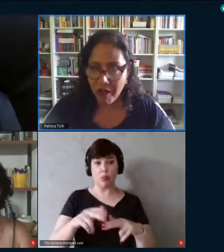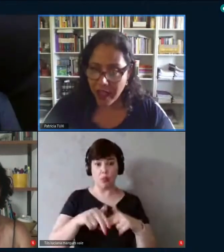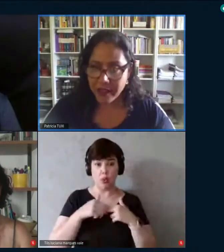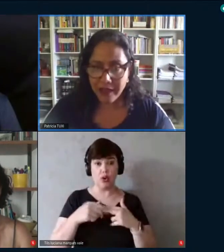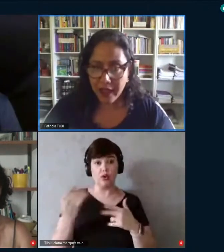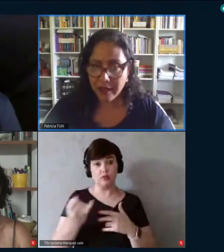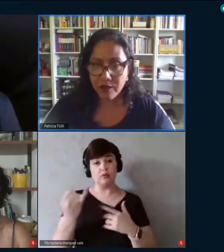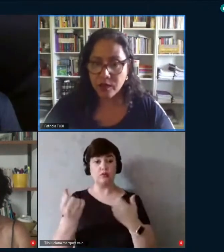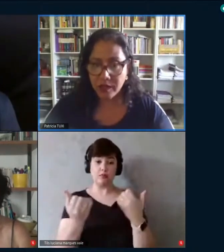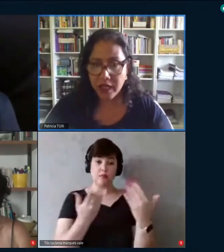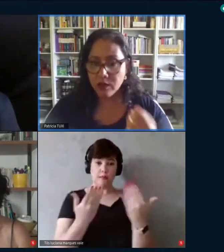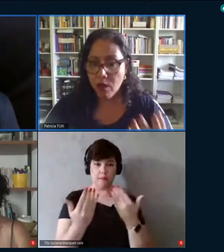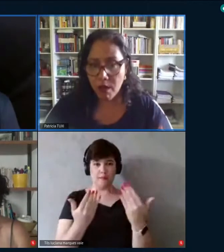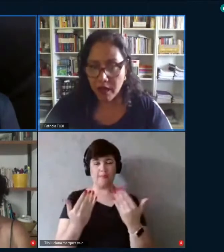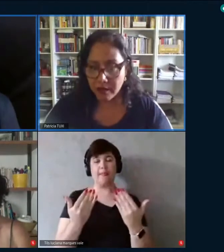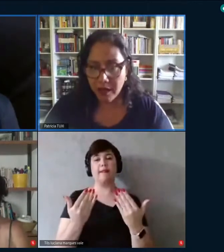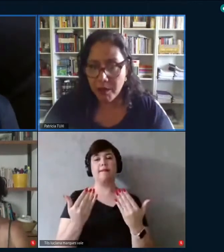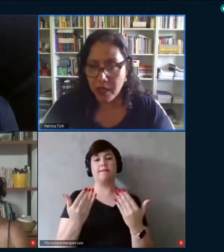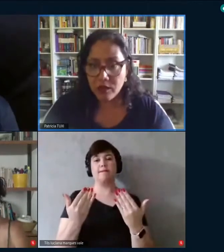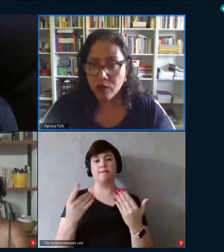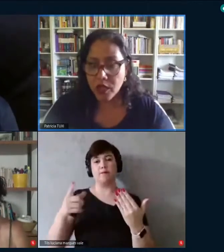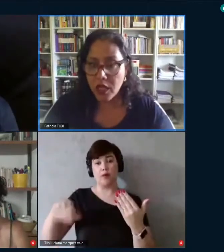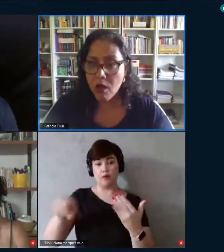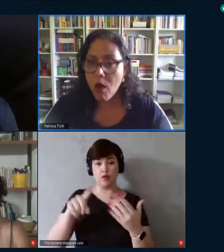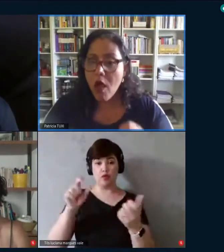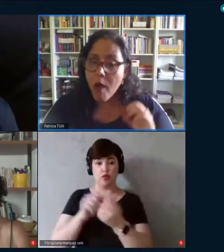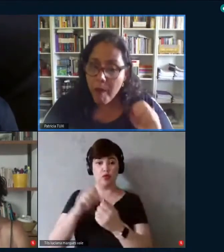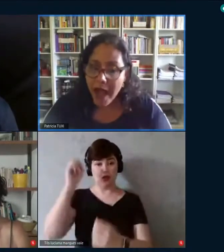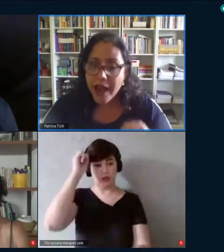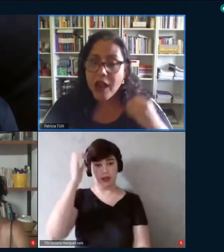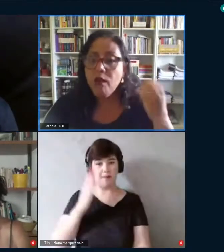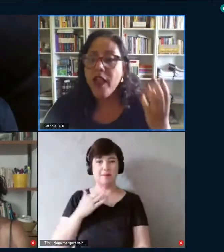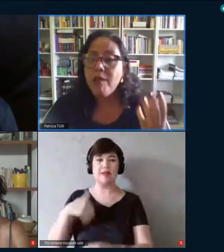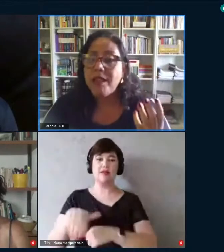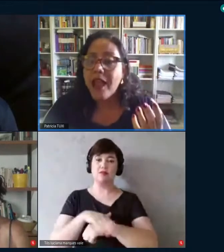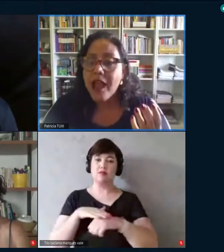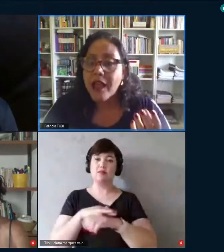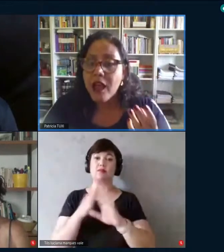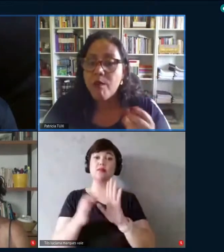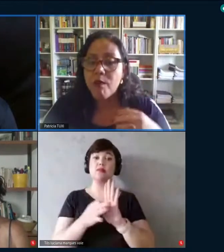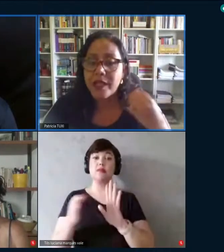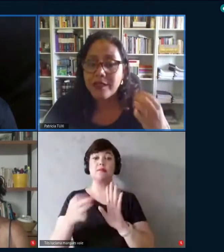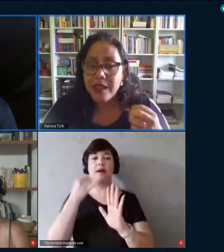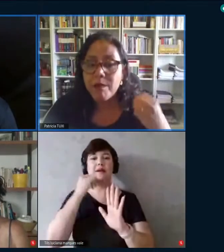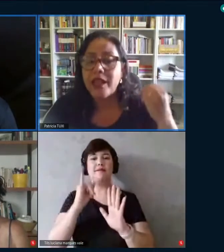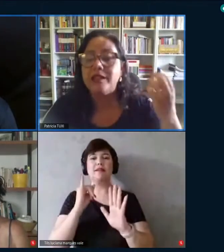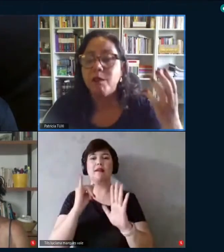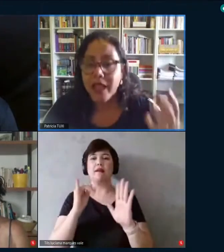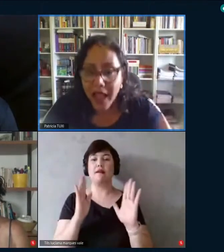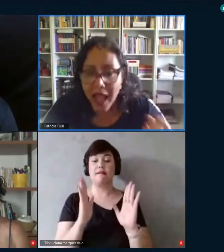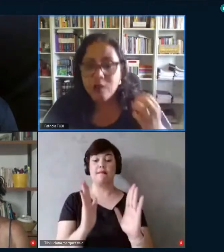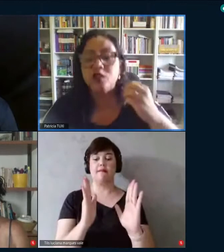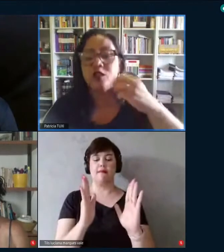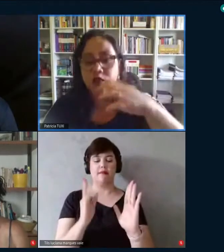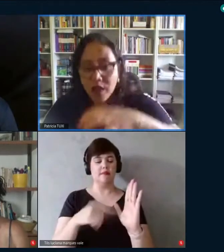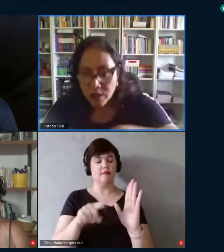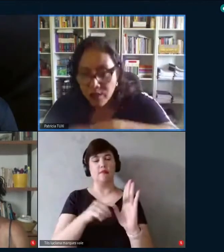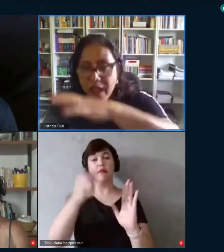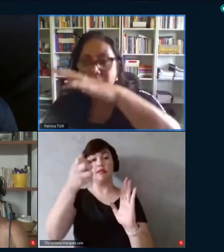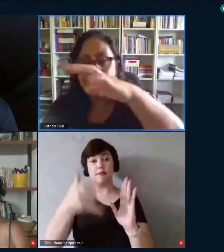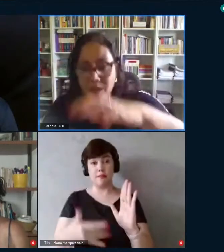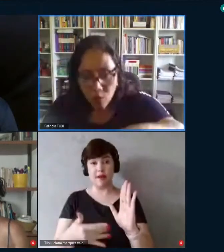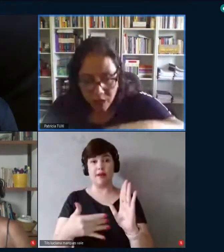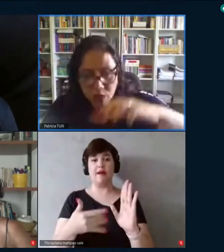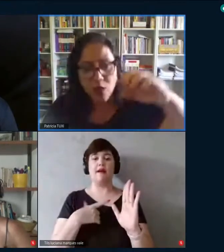uma conversa entre vocês, como a Sabine sugeriu, para não delimitar campo, mas sim para explicar